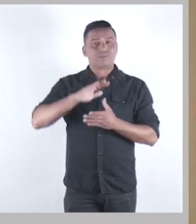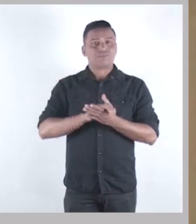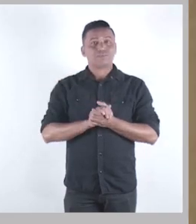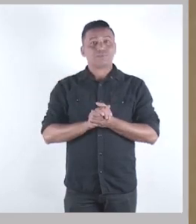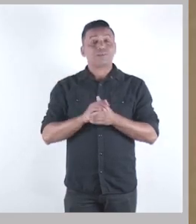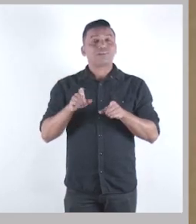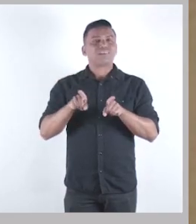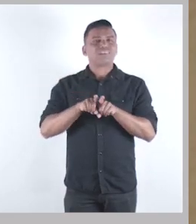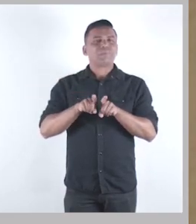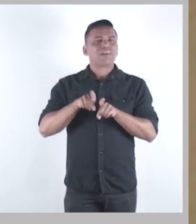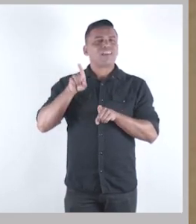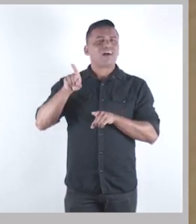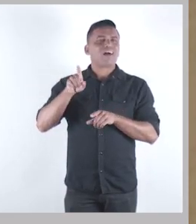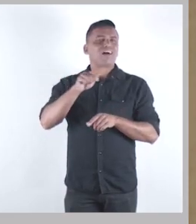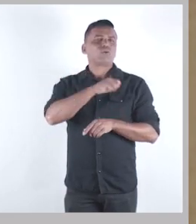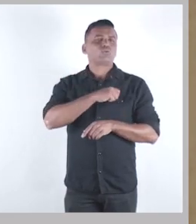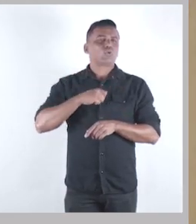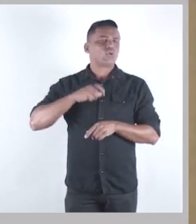Gerais.